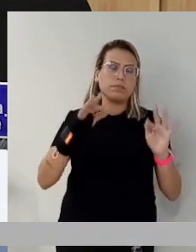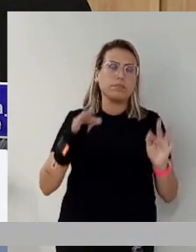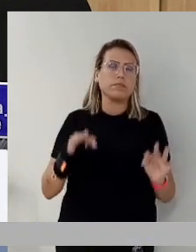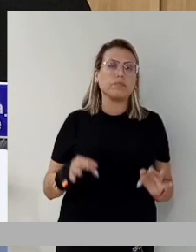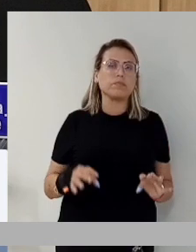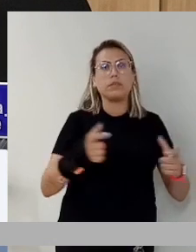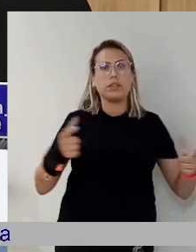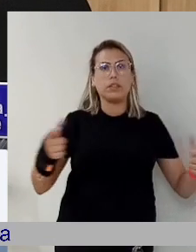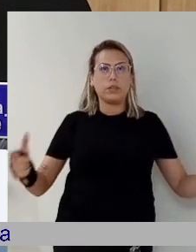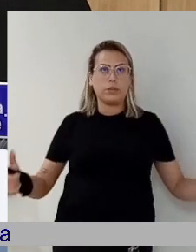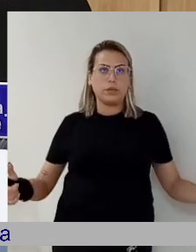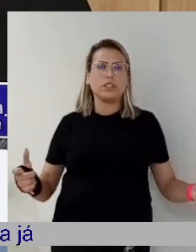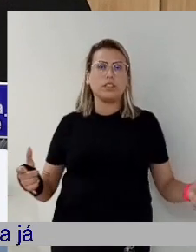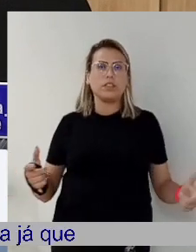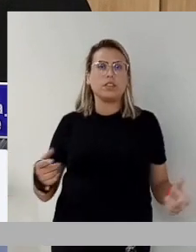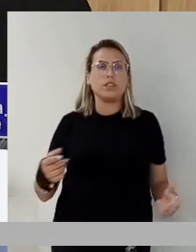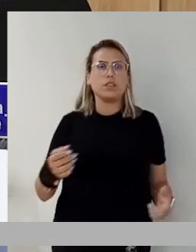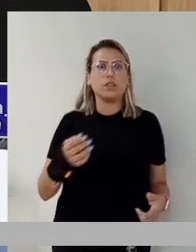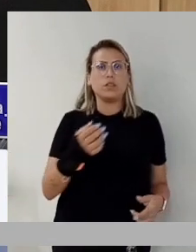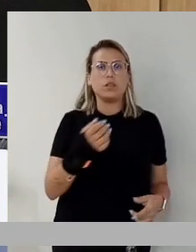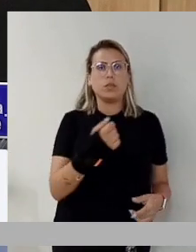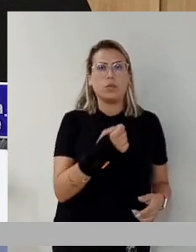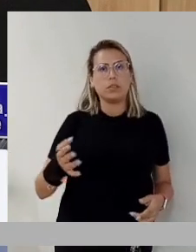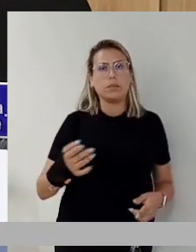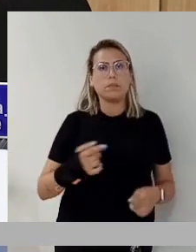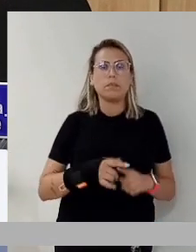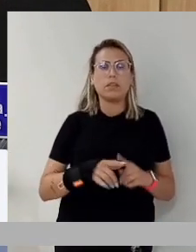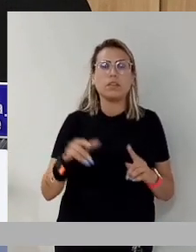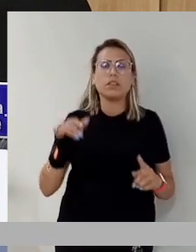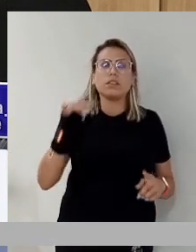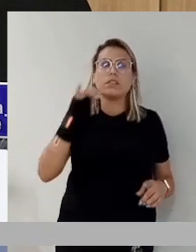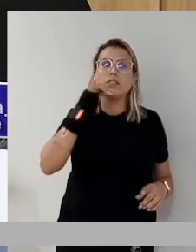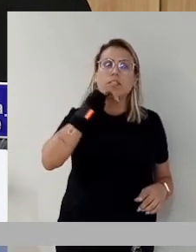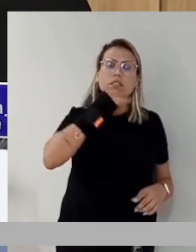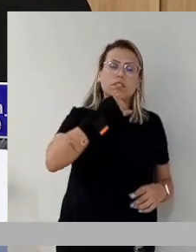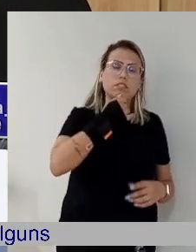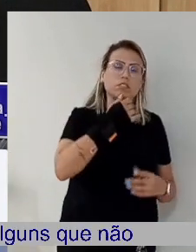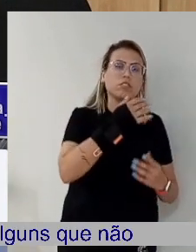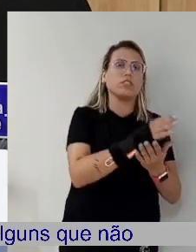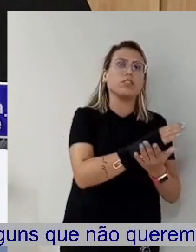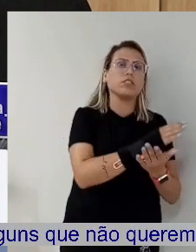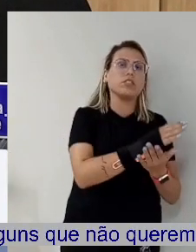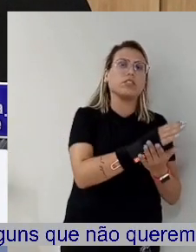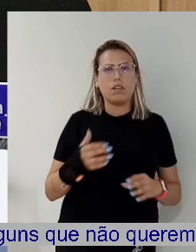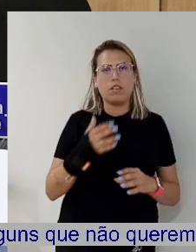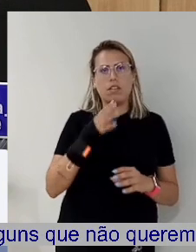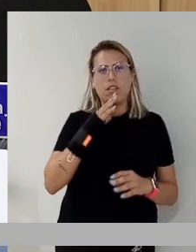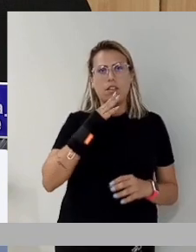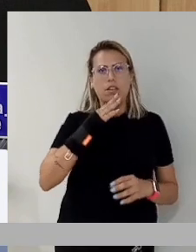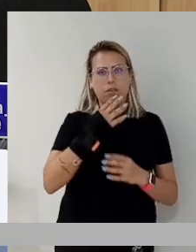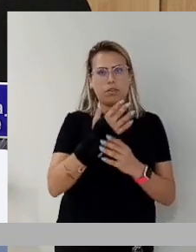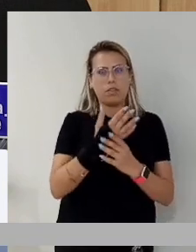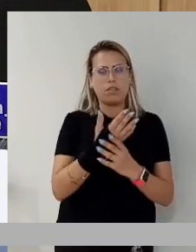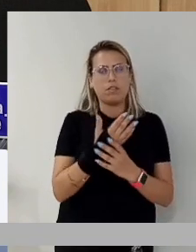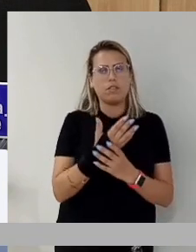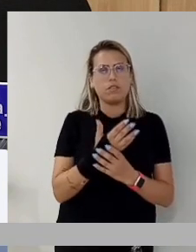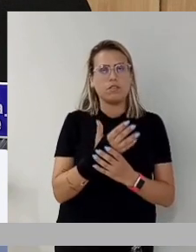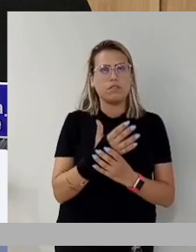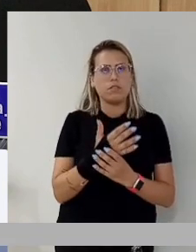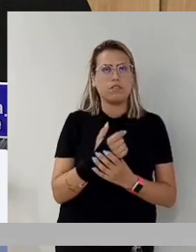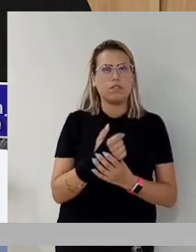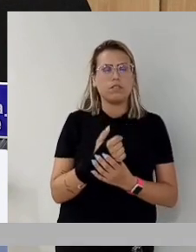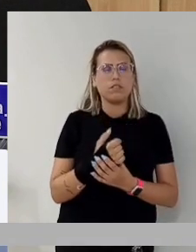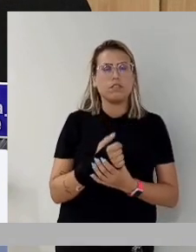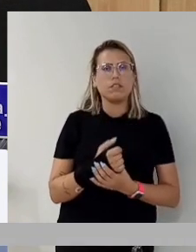grande maioria já que os números estão aí e para tristeza de alguns que não querem reconhecer não querem